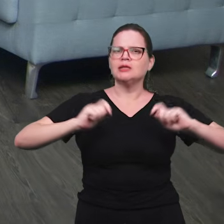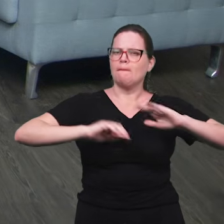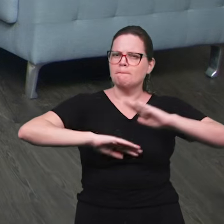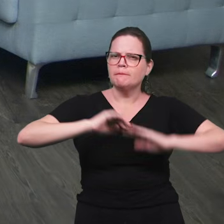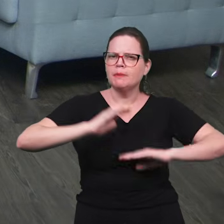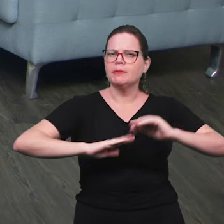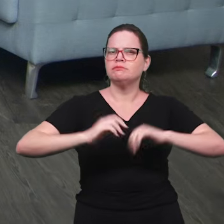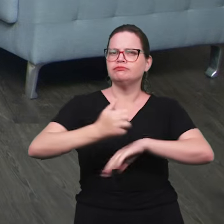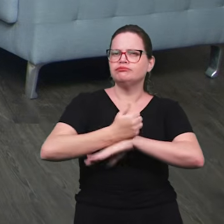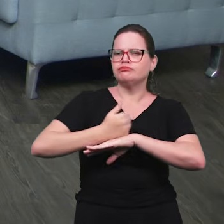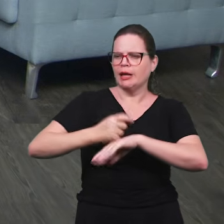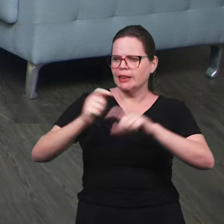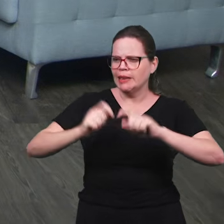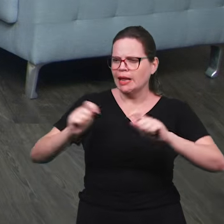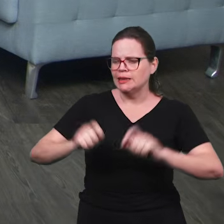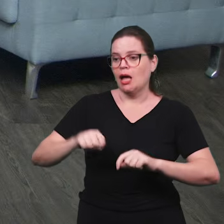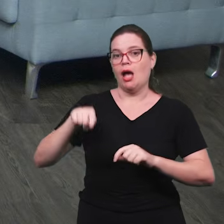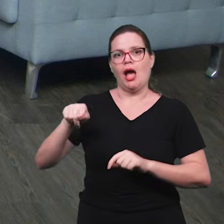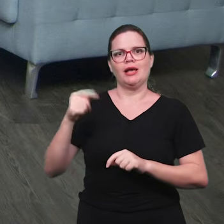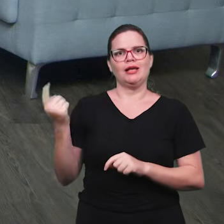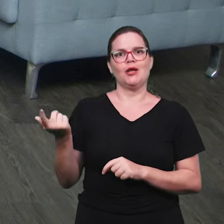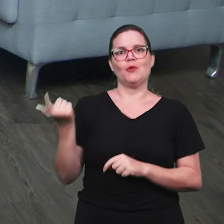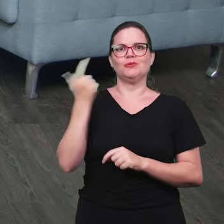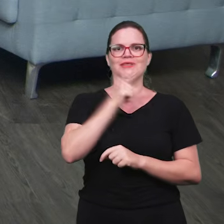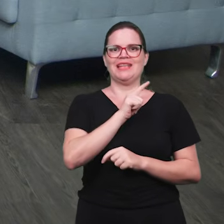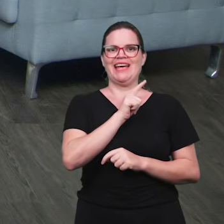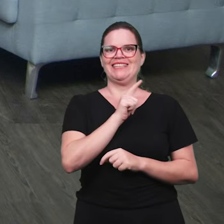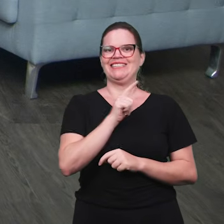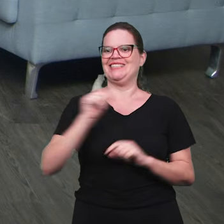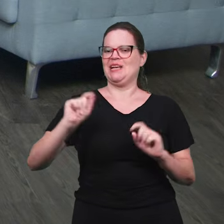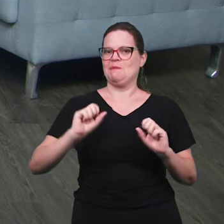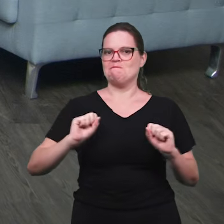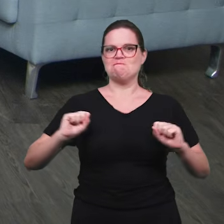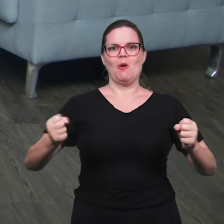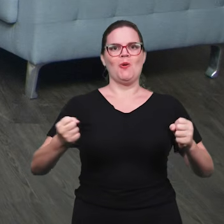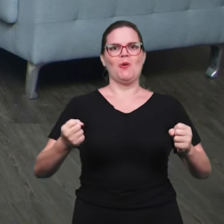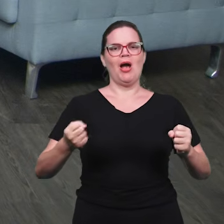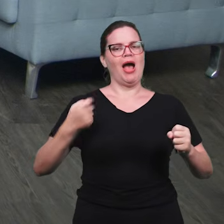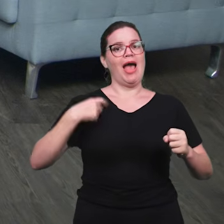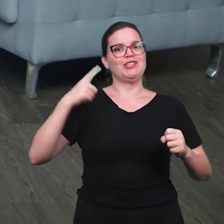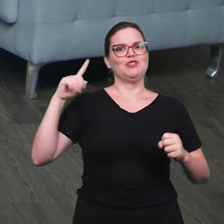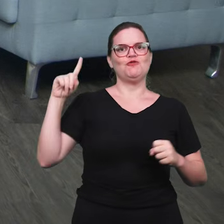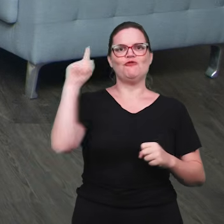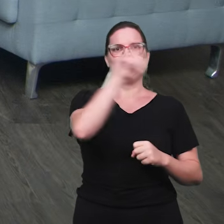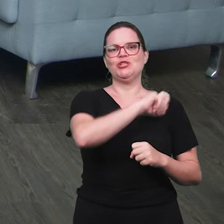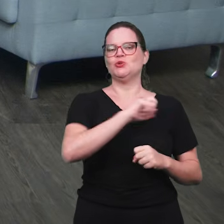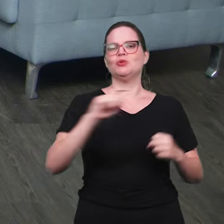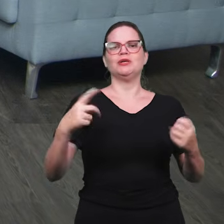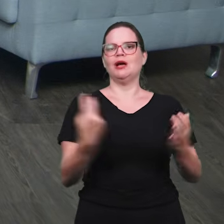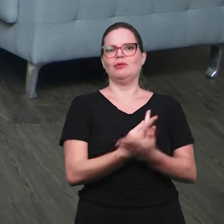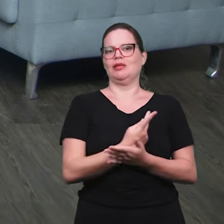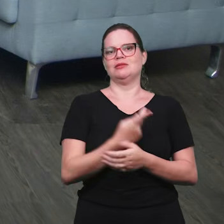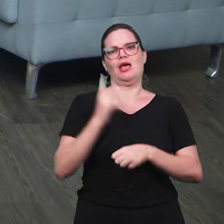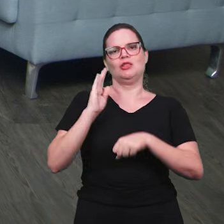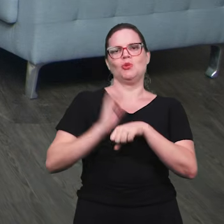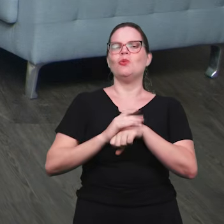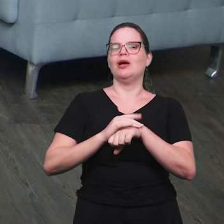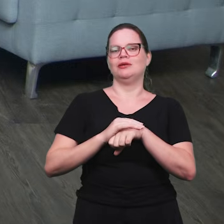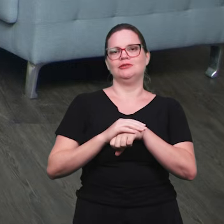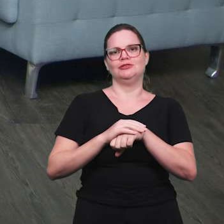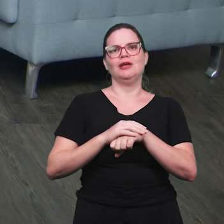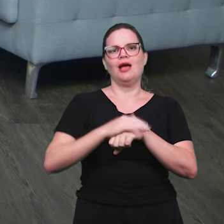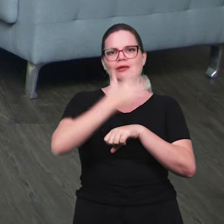toda, dificilmente ele vai ser acometido por uma complicação, por uma patologia que vai comprometer o seu neurológico. Então, a qualidade de